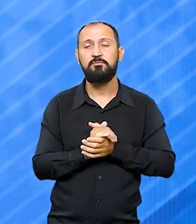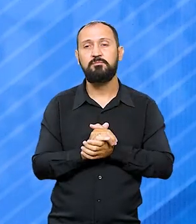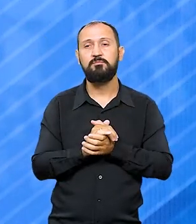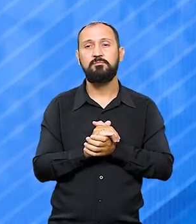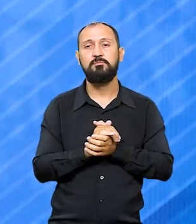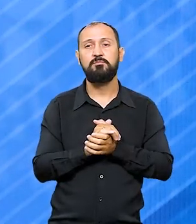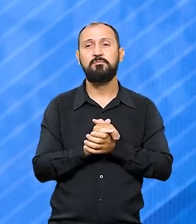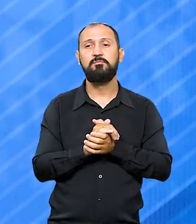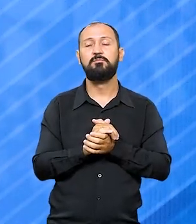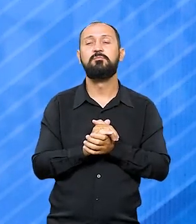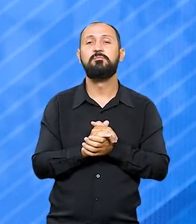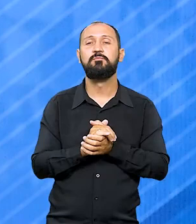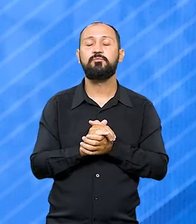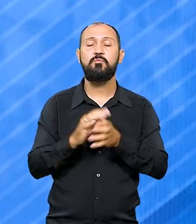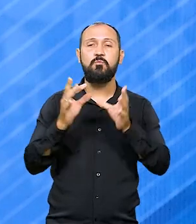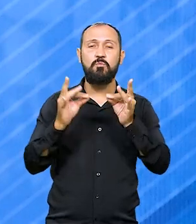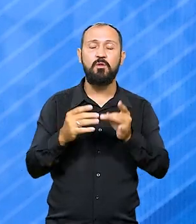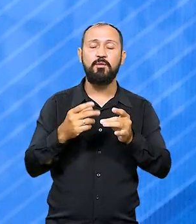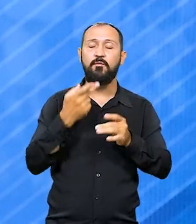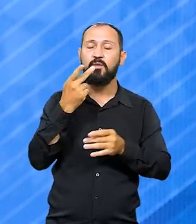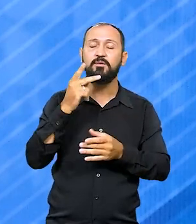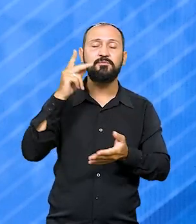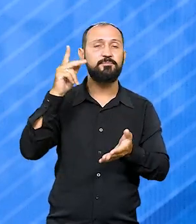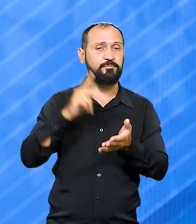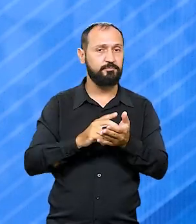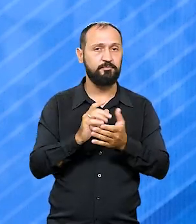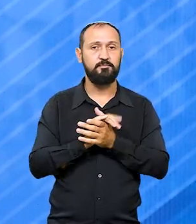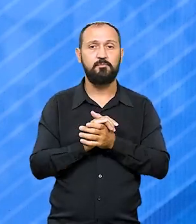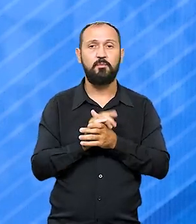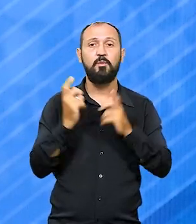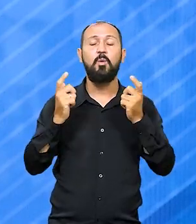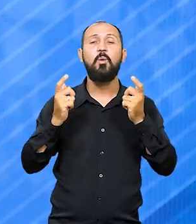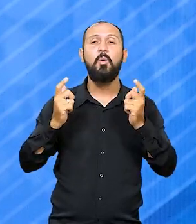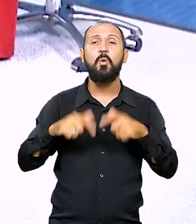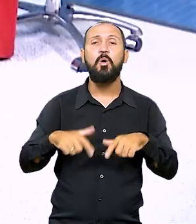frente a frente, confessando muitas vezes fato, falando a verdade.